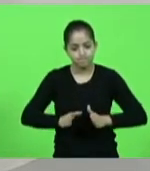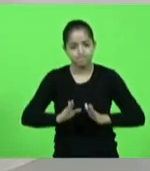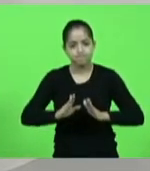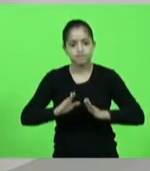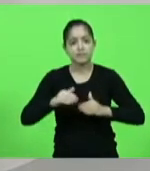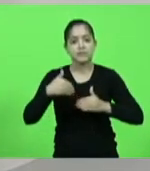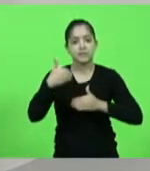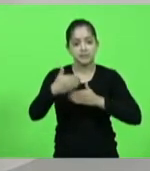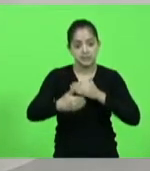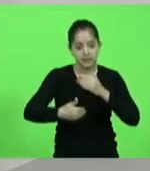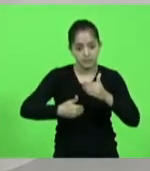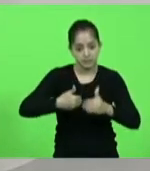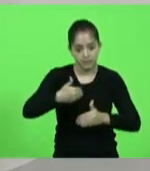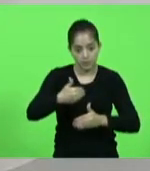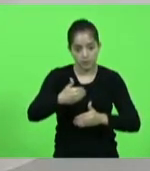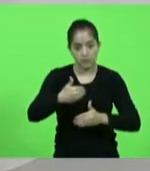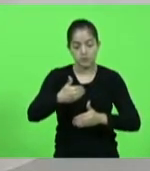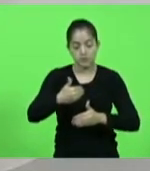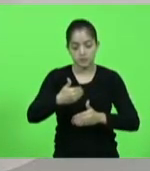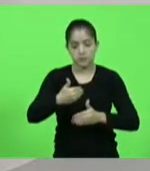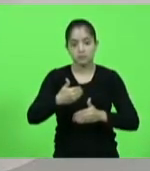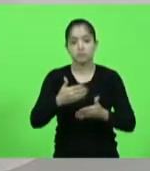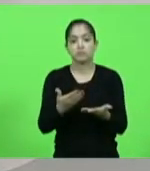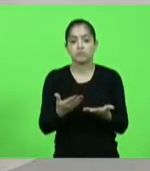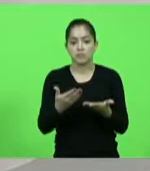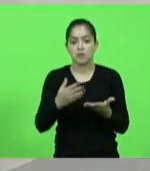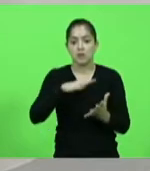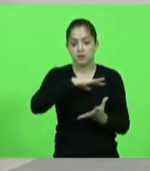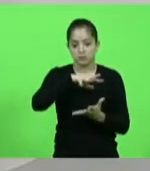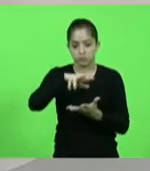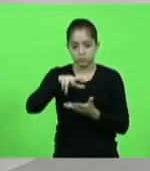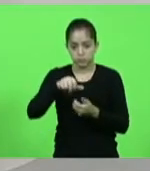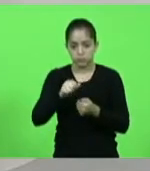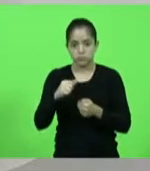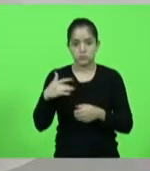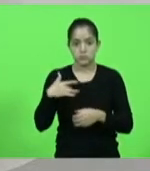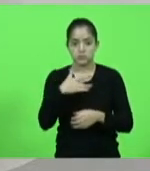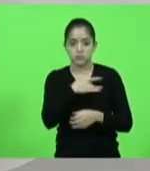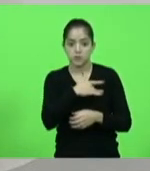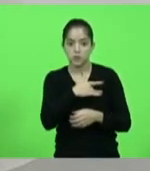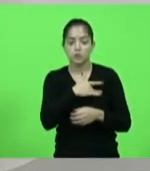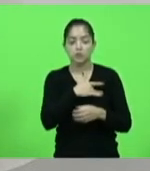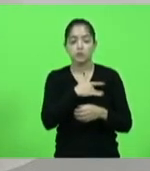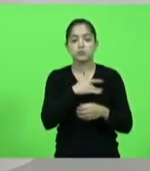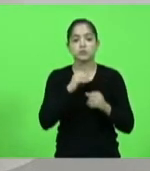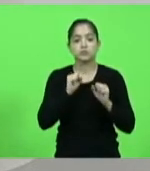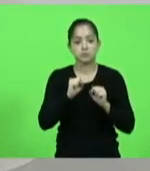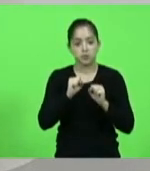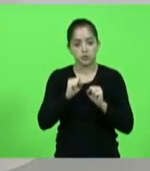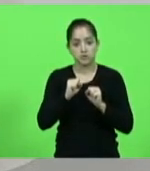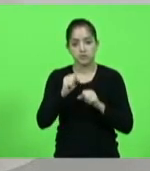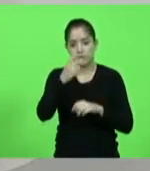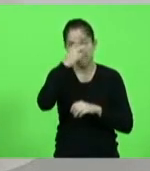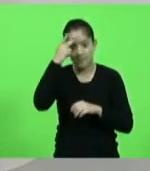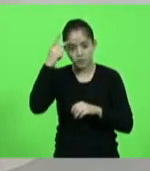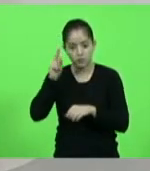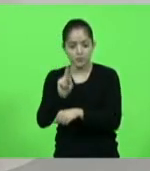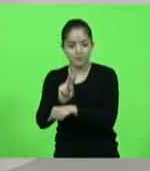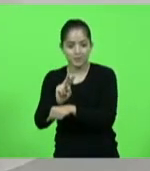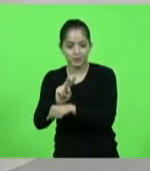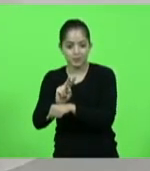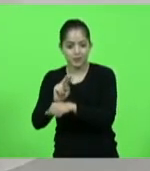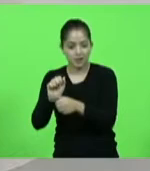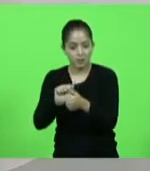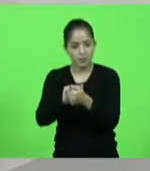pós-parto, segundo a Organização Mundial de Saúde, também pode ser feito por doulas. E esta lei não